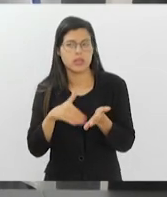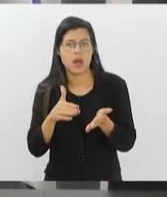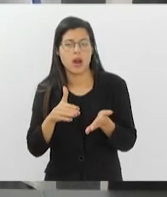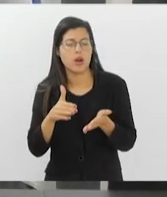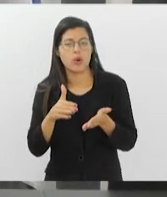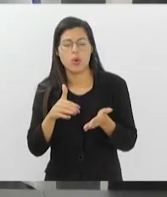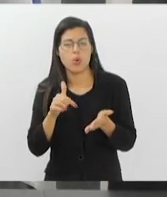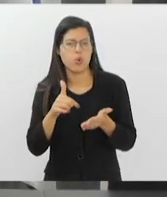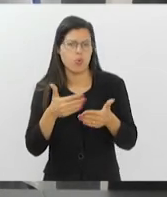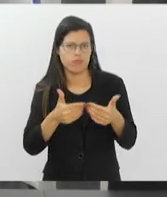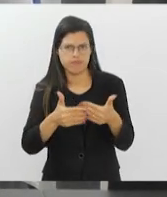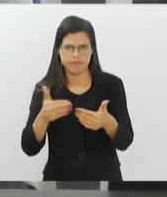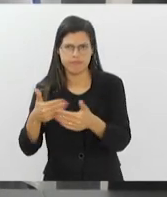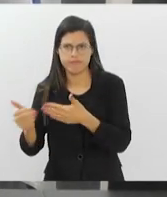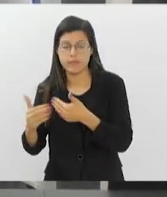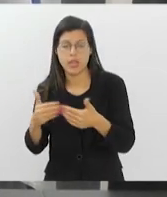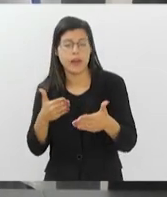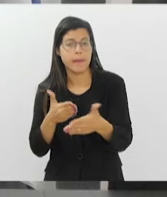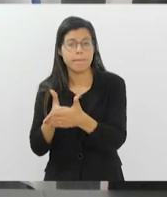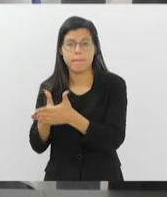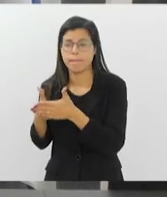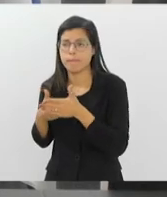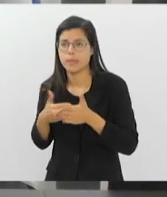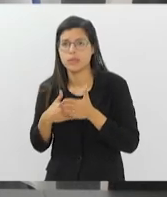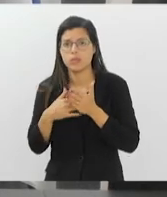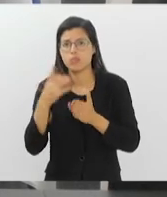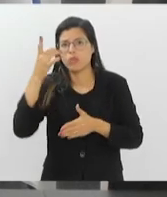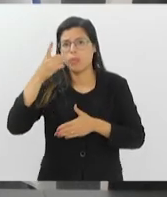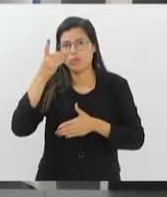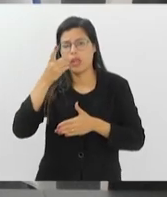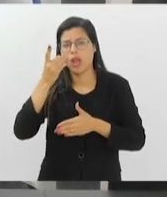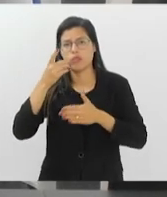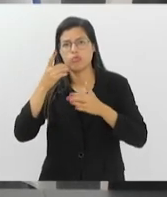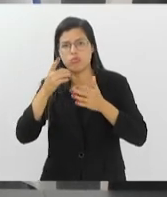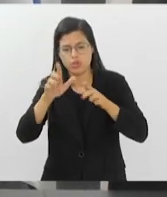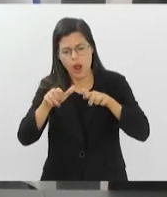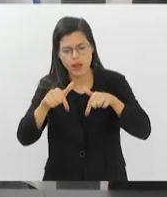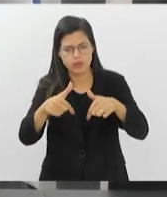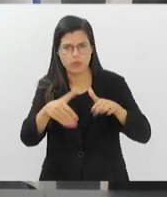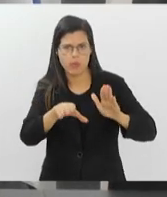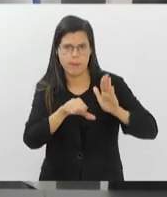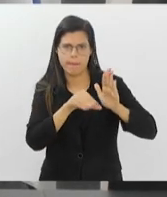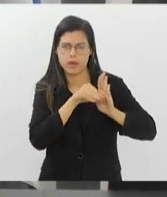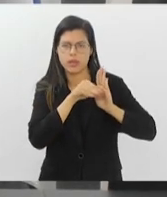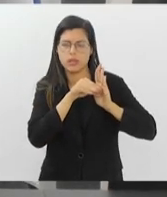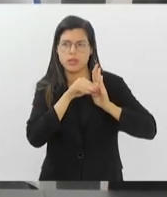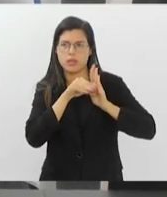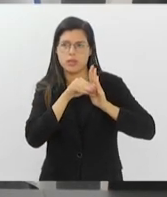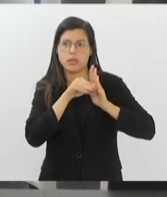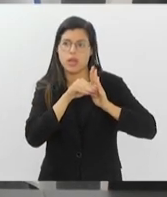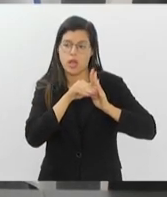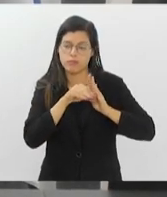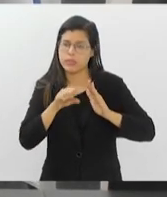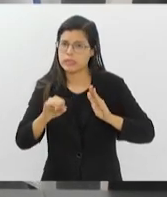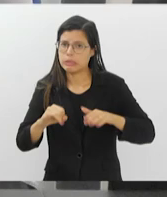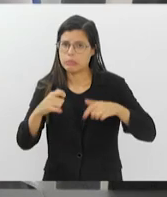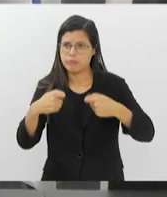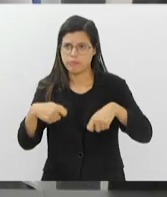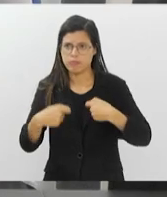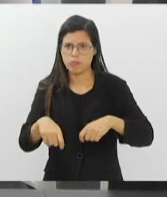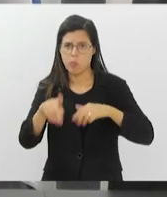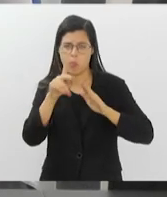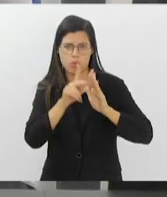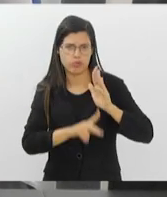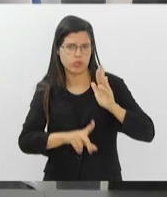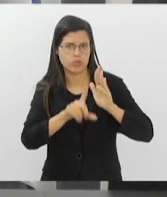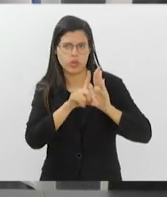impeça os deputados de implementarem as suas emendas. Ainda que para isso seja necessário um projeto de